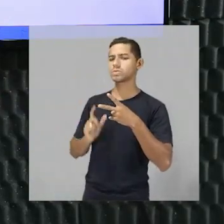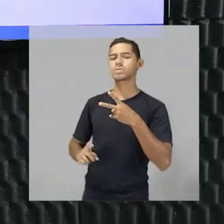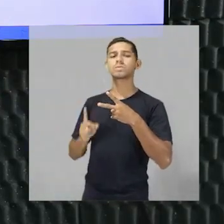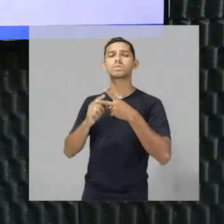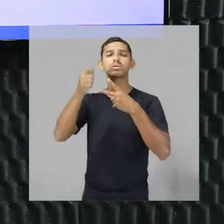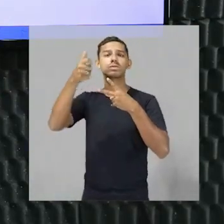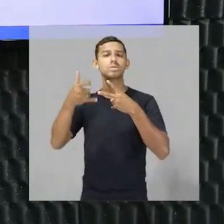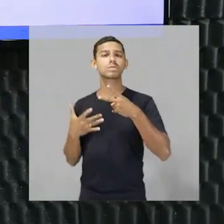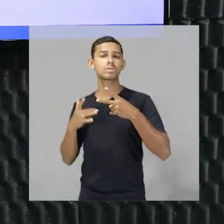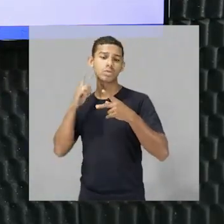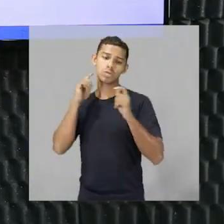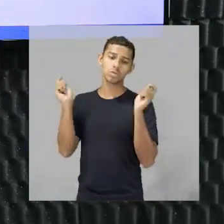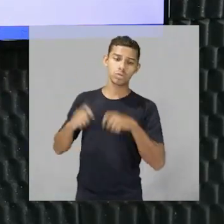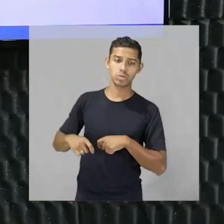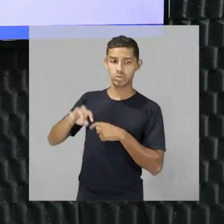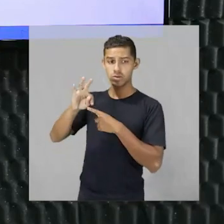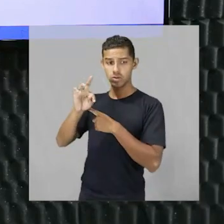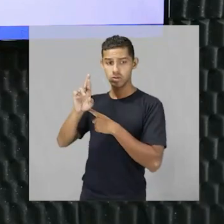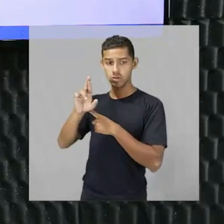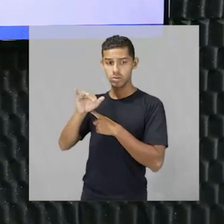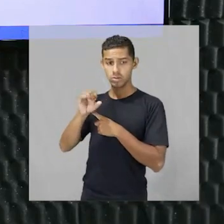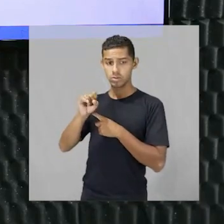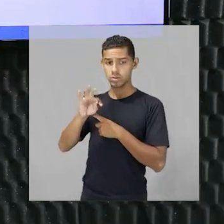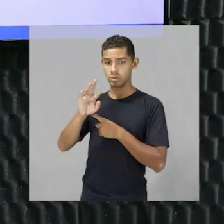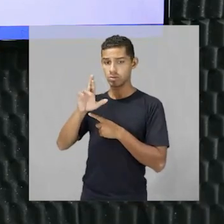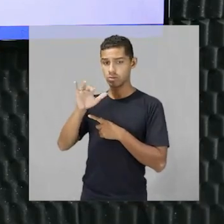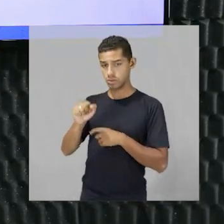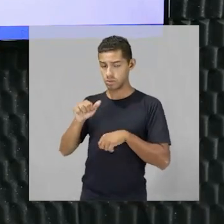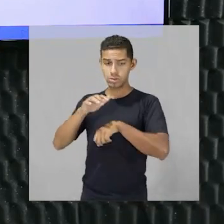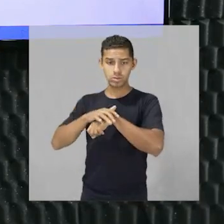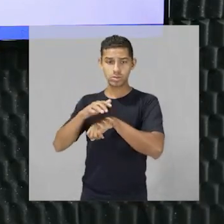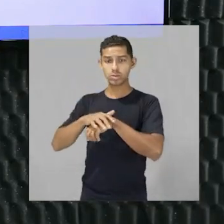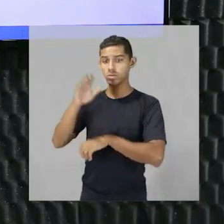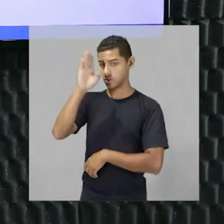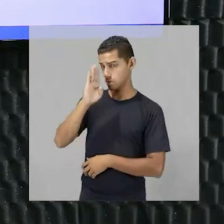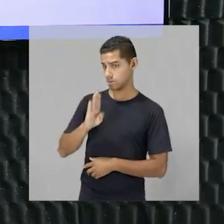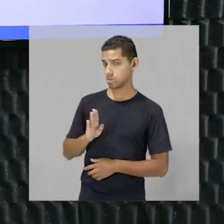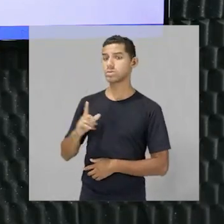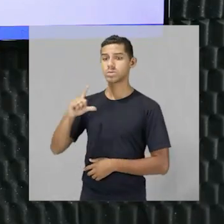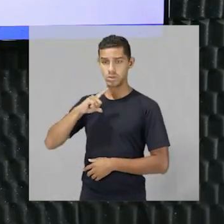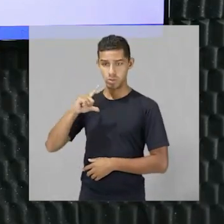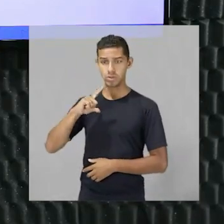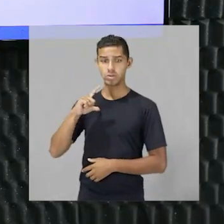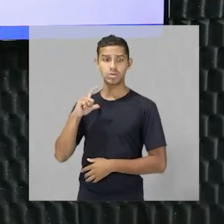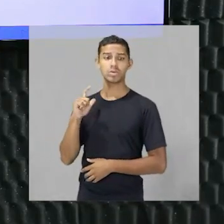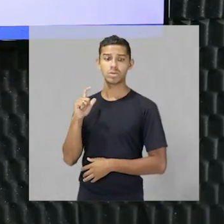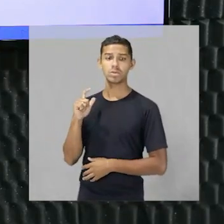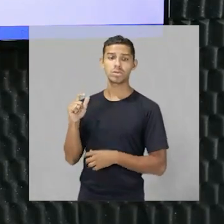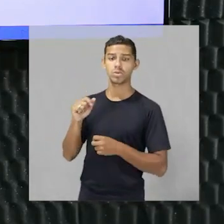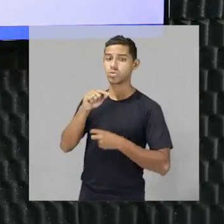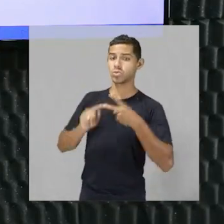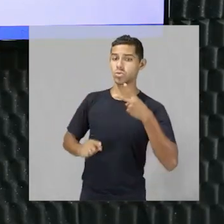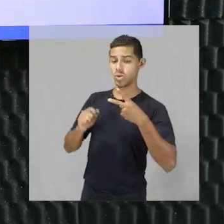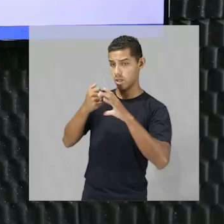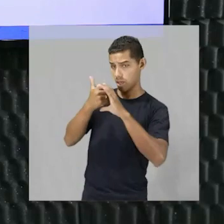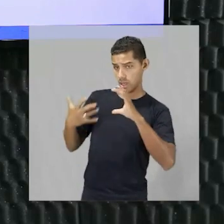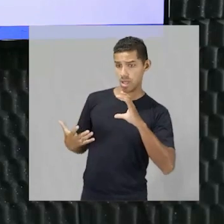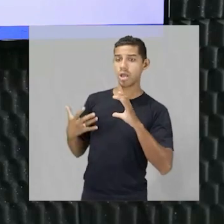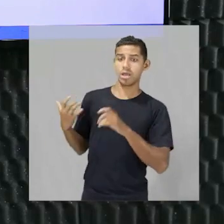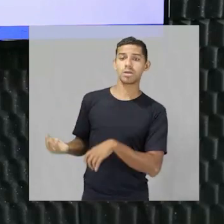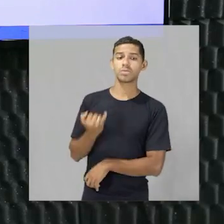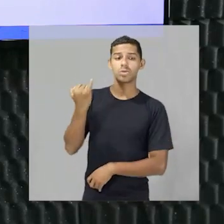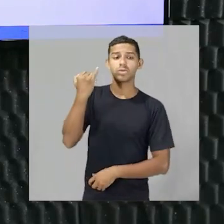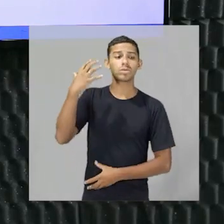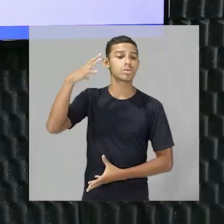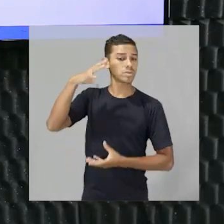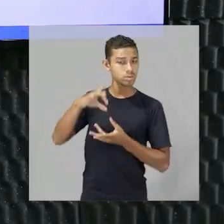falando sobre essa condição transitória que os refugiados têm no Brasil, que o texto vai te dar uma associação. Né? Ou seja, vão ter duas características ali